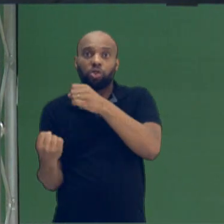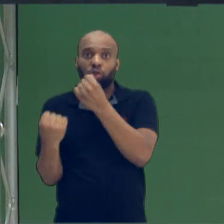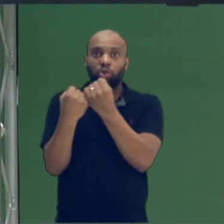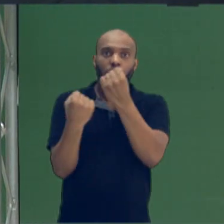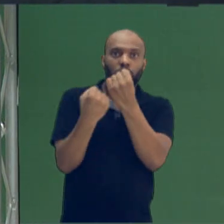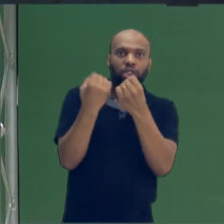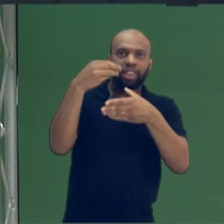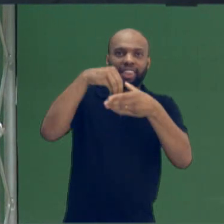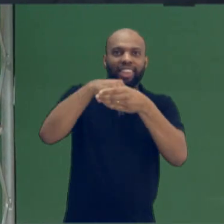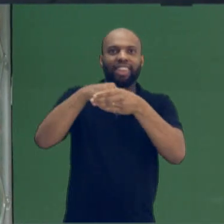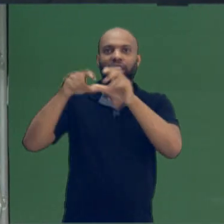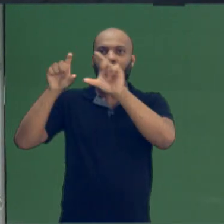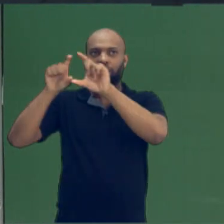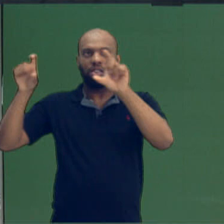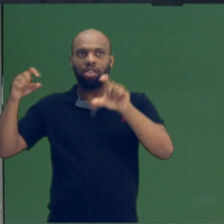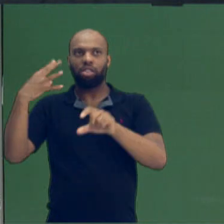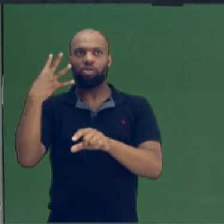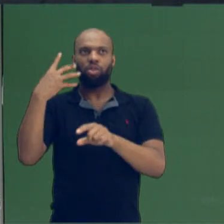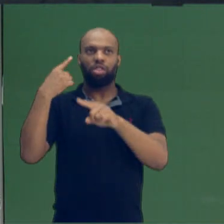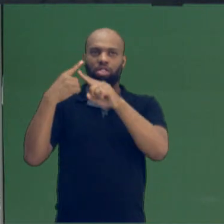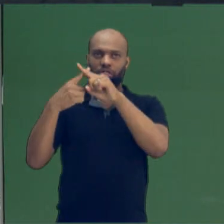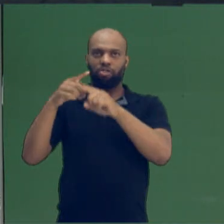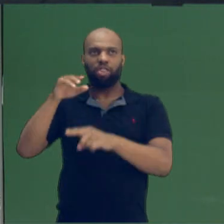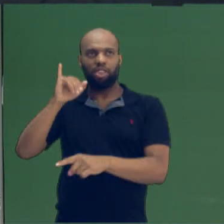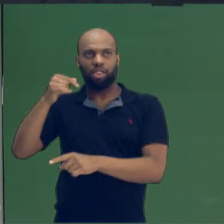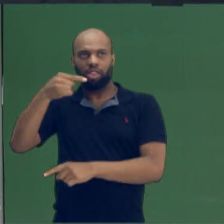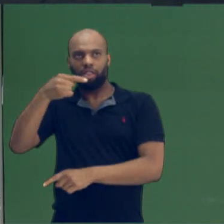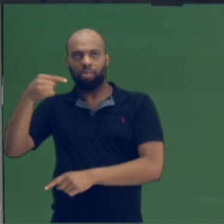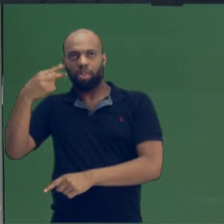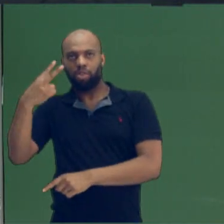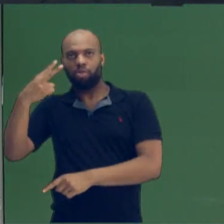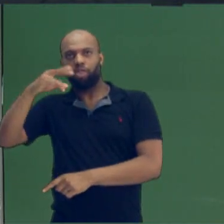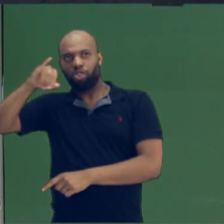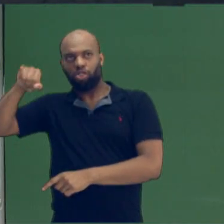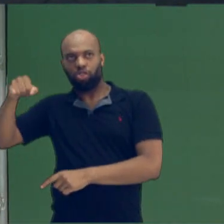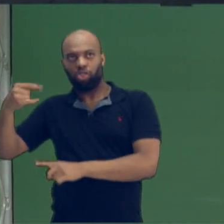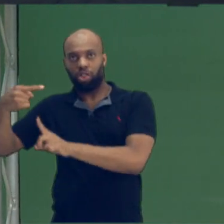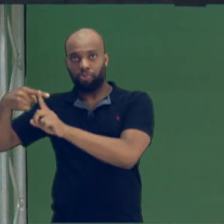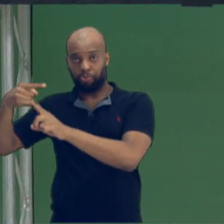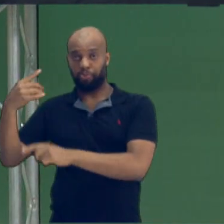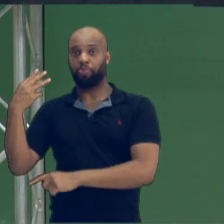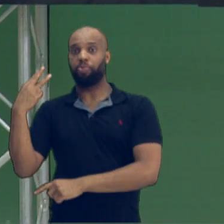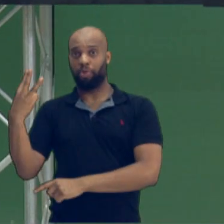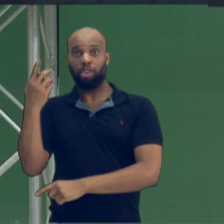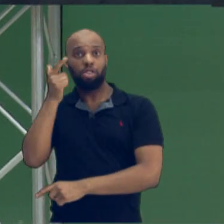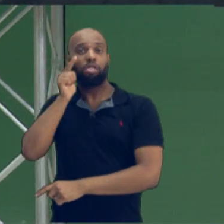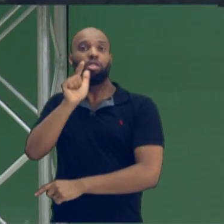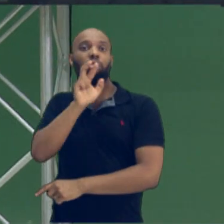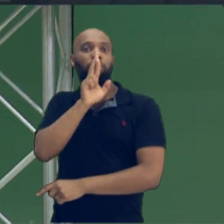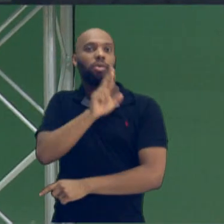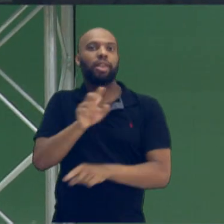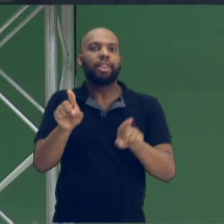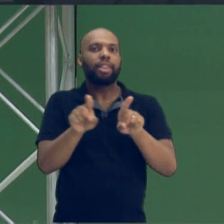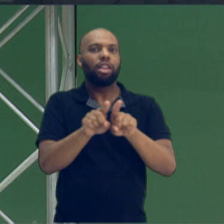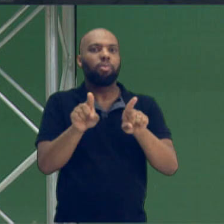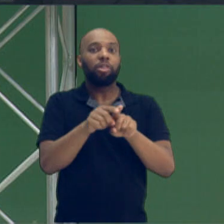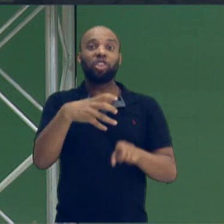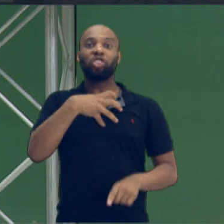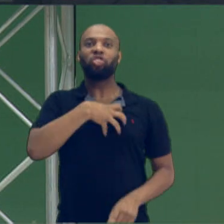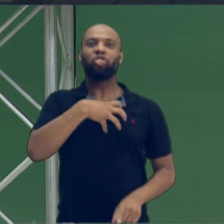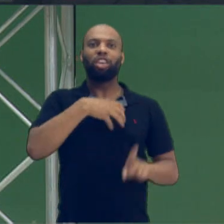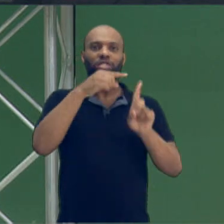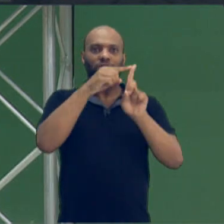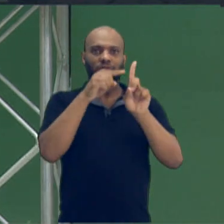da equação 4 vezes I menos 2 vezes J mais 3, conseguiu chegar na solução da matriz